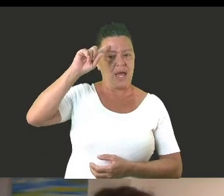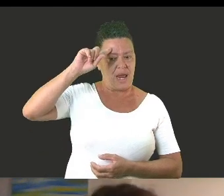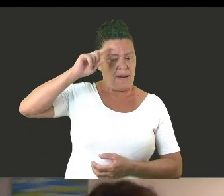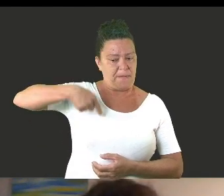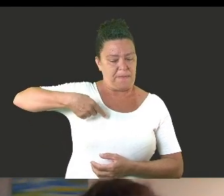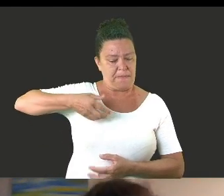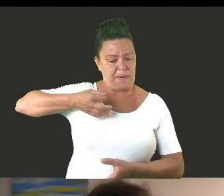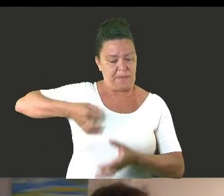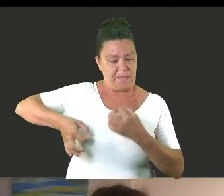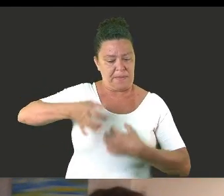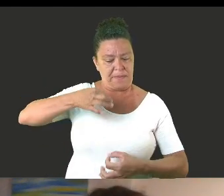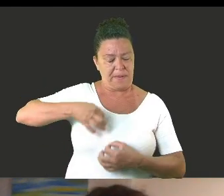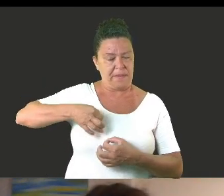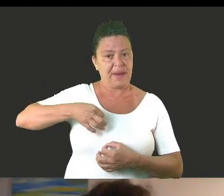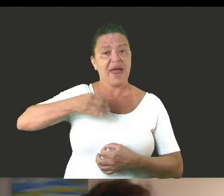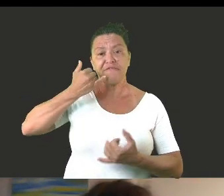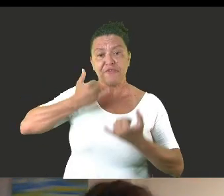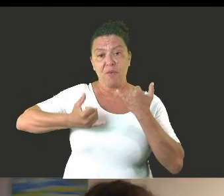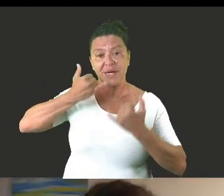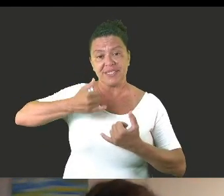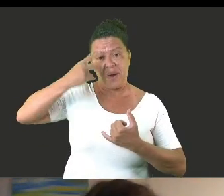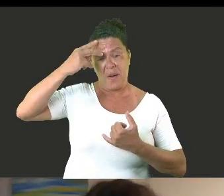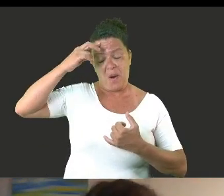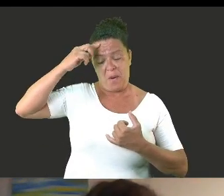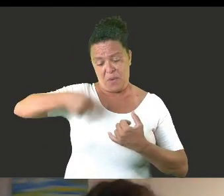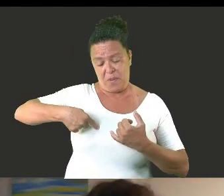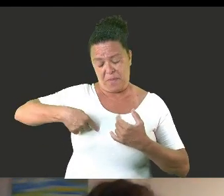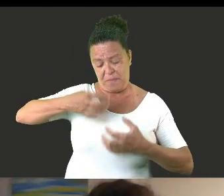uma informação de uma crença